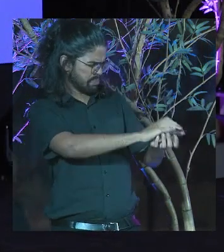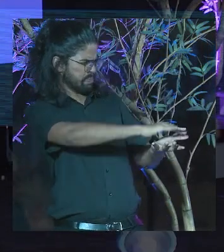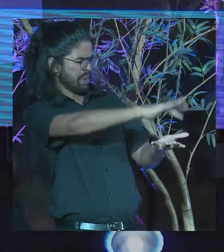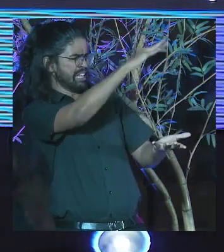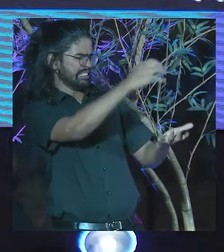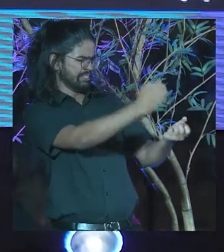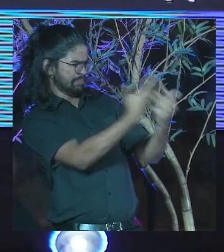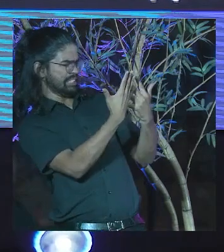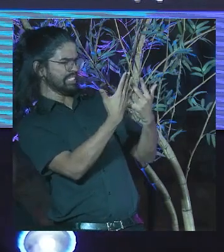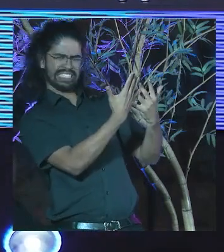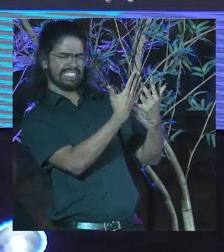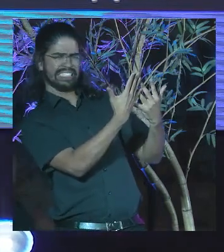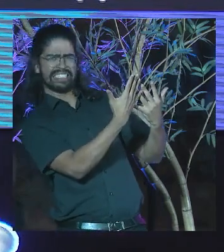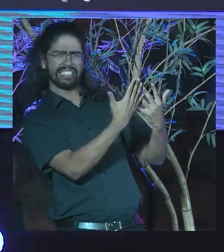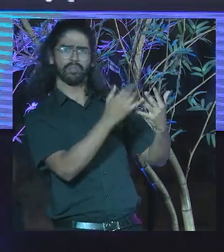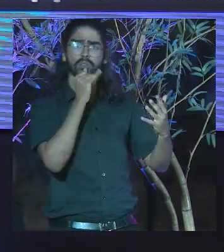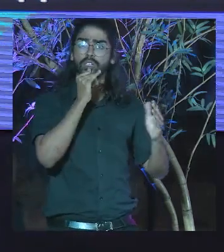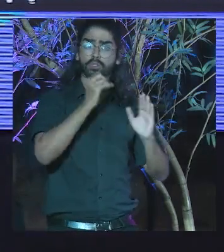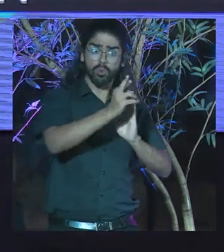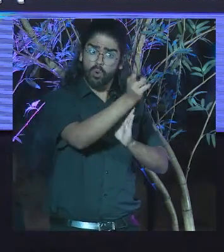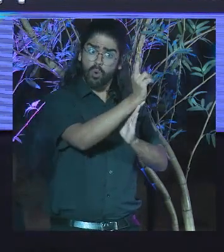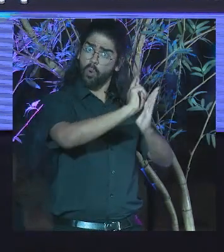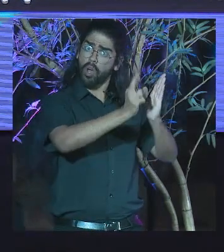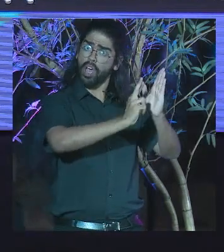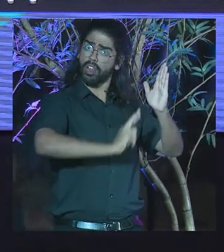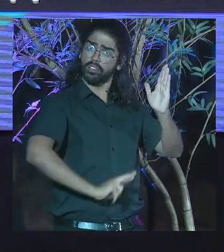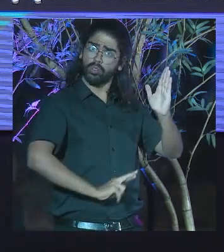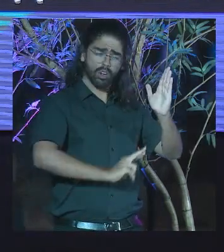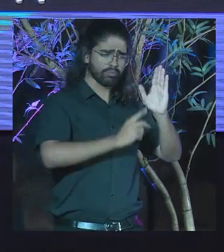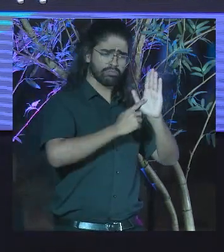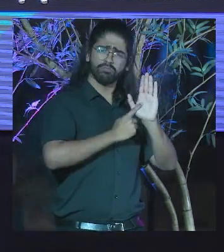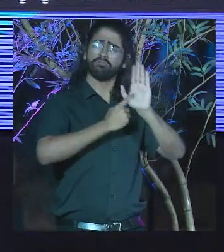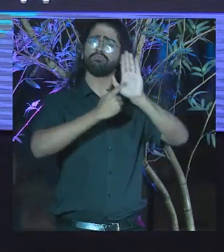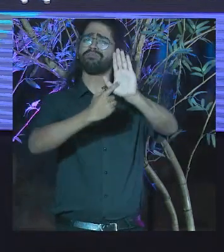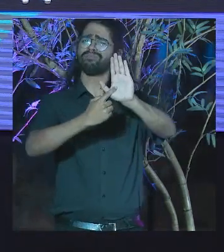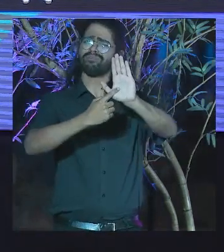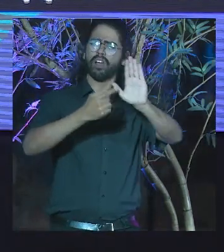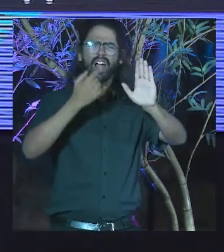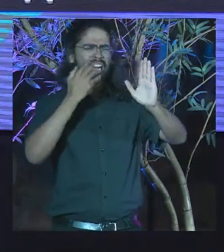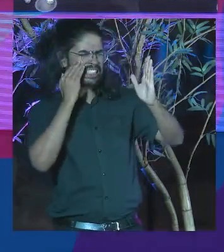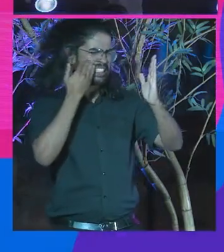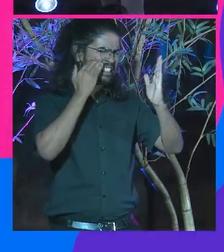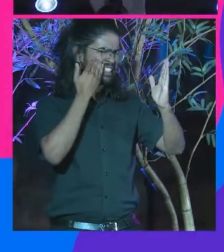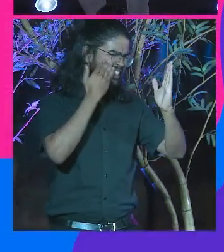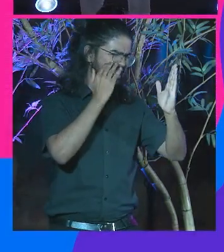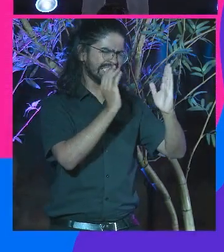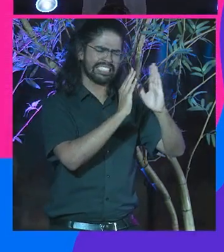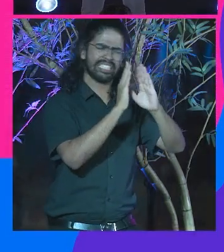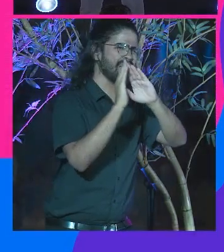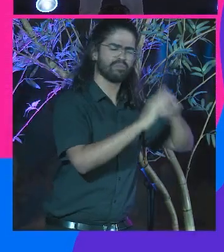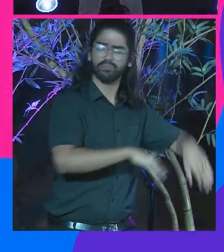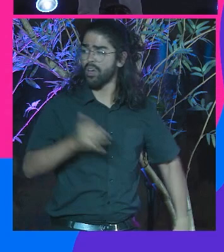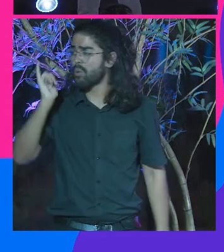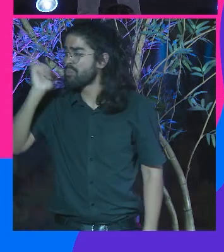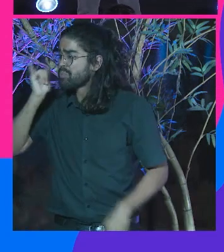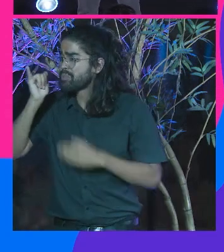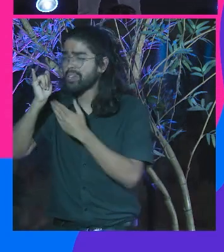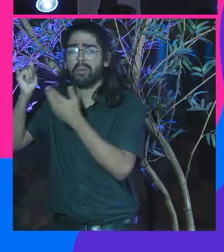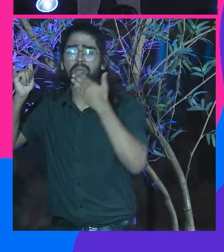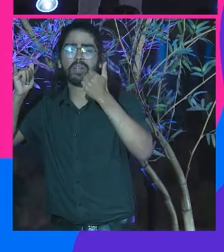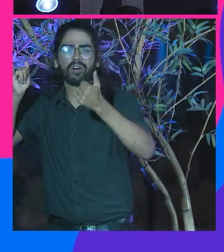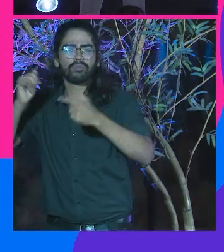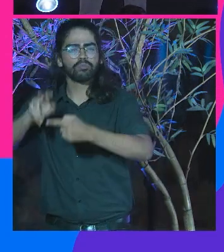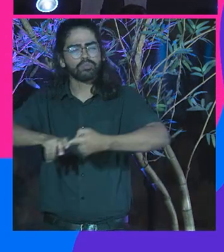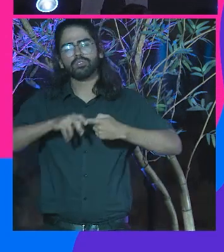pessoas tiram da frente o relatório e ficam com a história. Então eu tenho um problema de isso fugir de contexto. Porque é